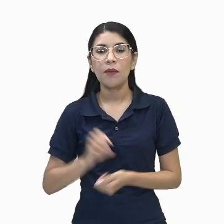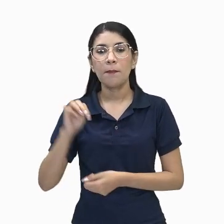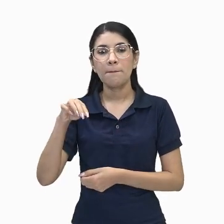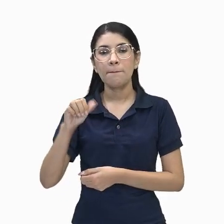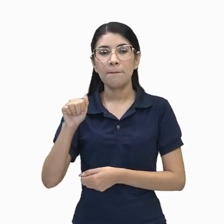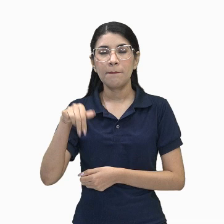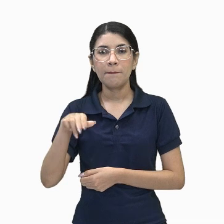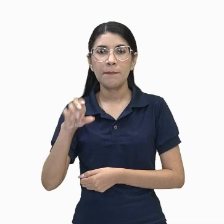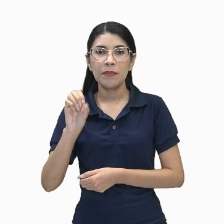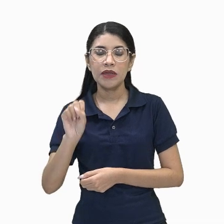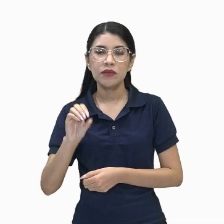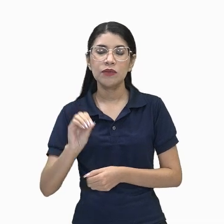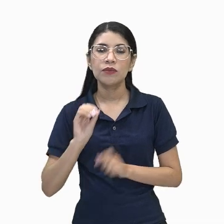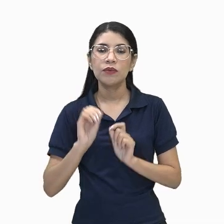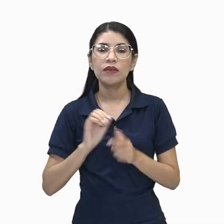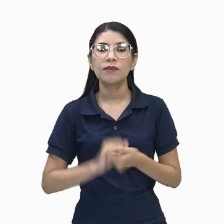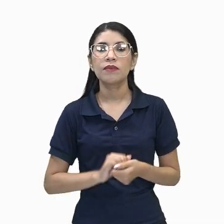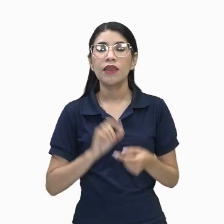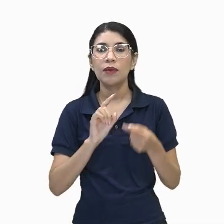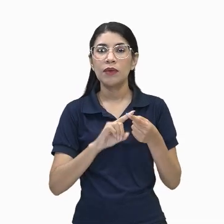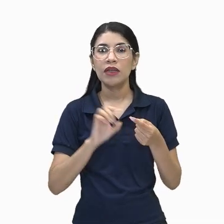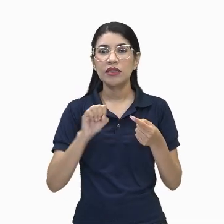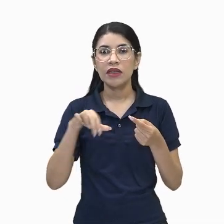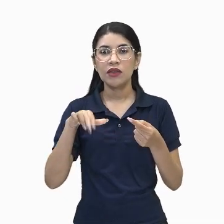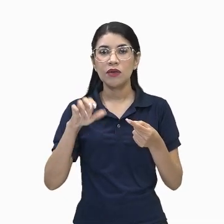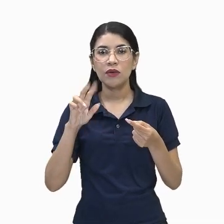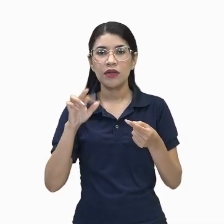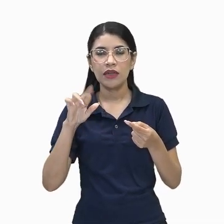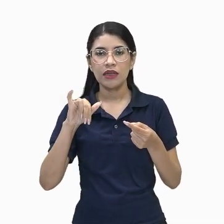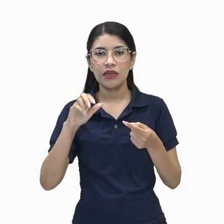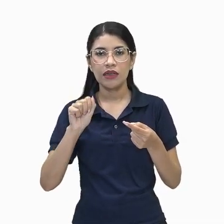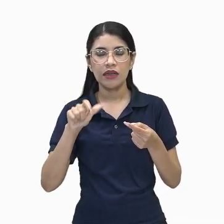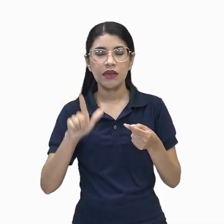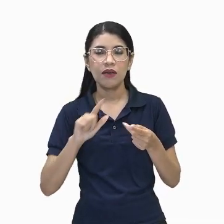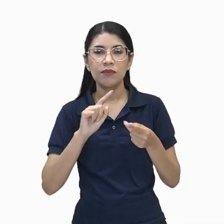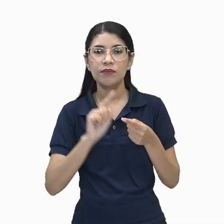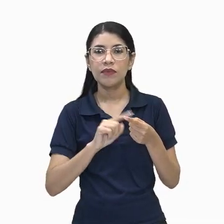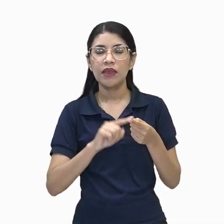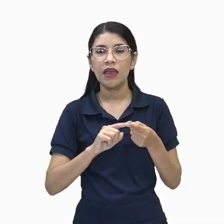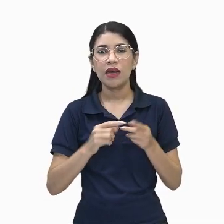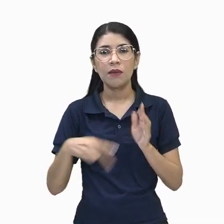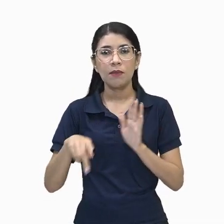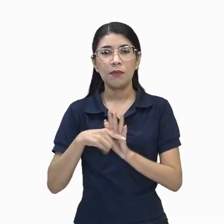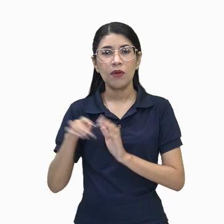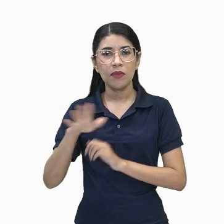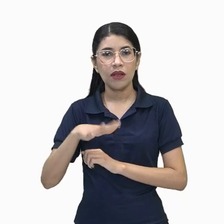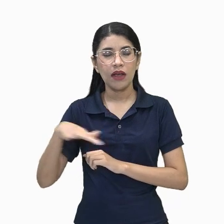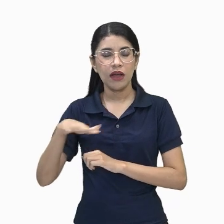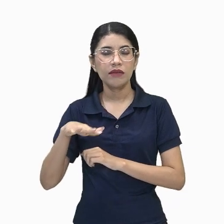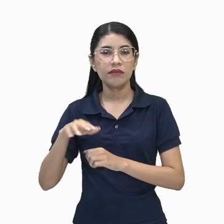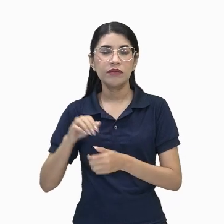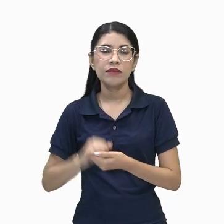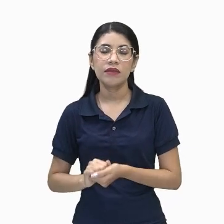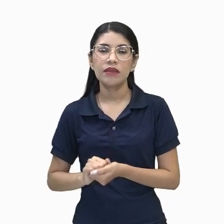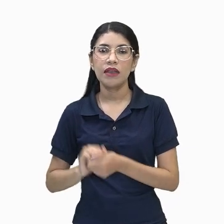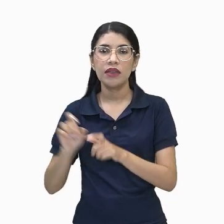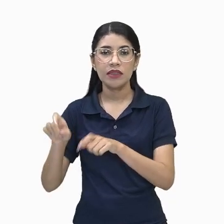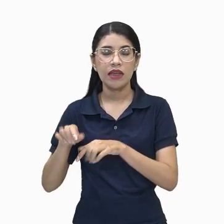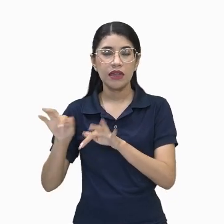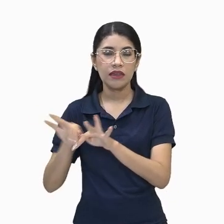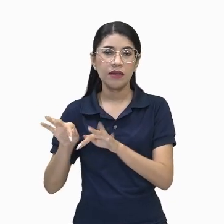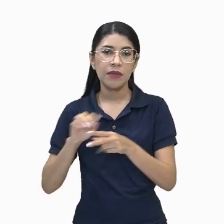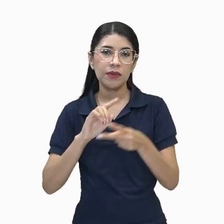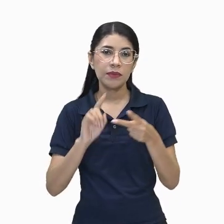mansos. O manso senhorial, onde ficava o castelo e as terras de uso exclusivo do senhor. O manso servil, composto